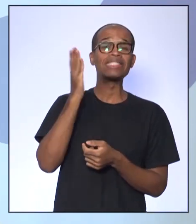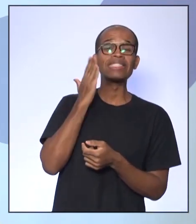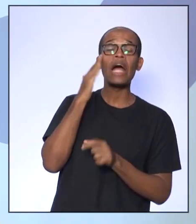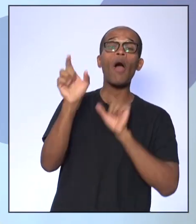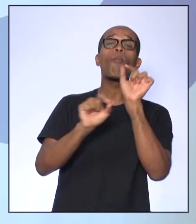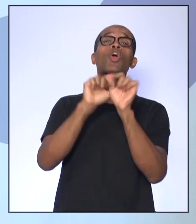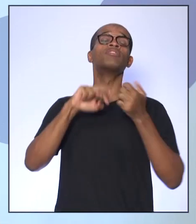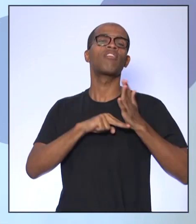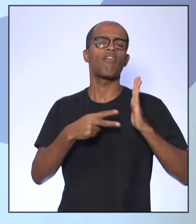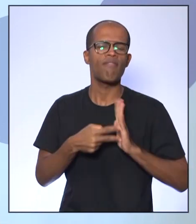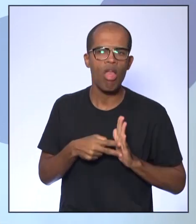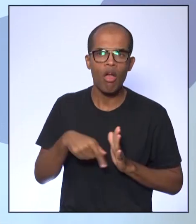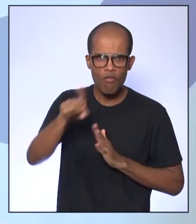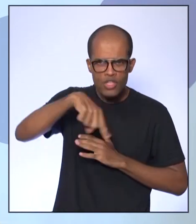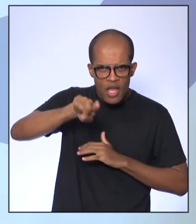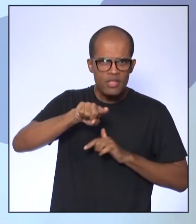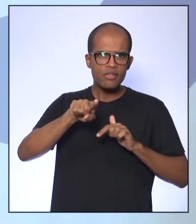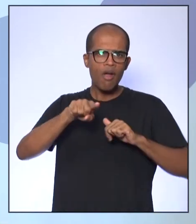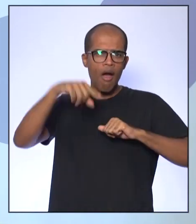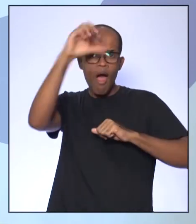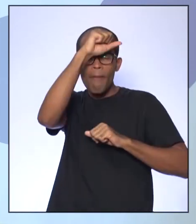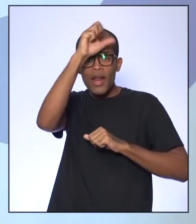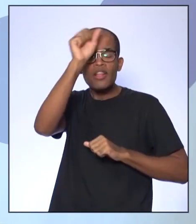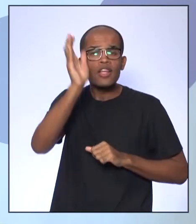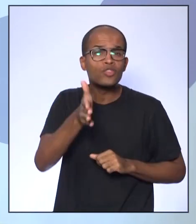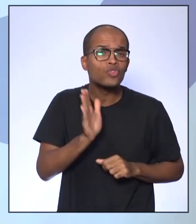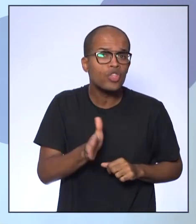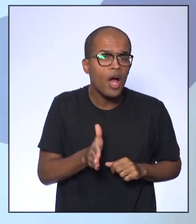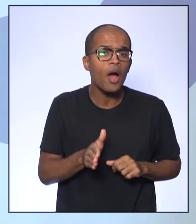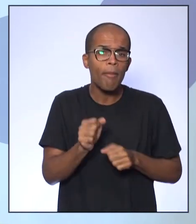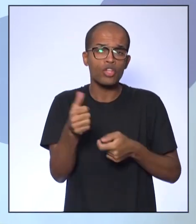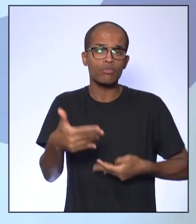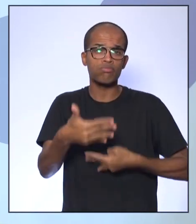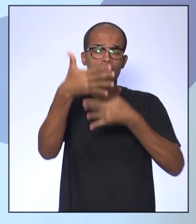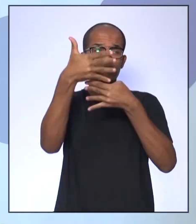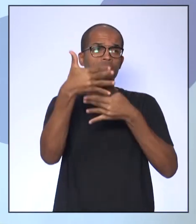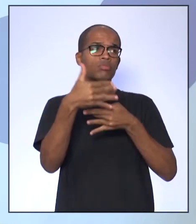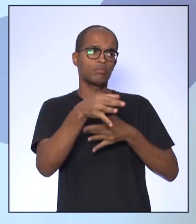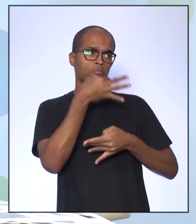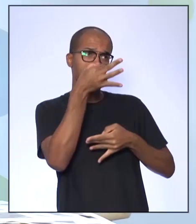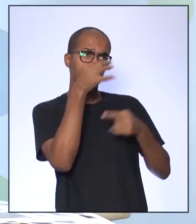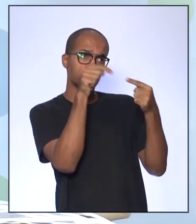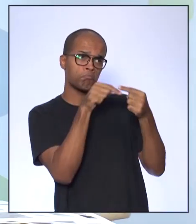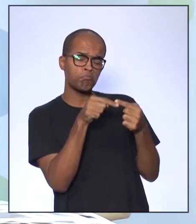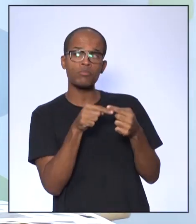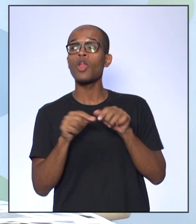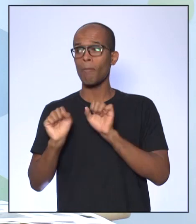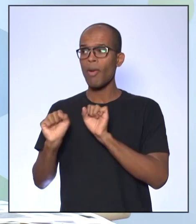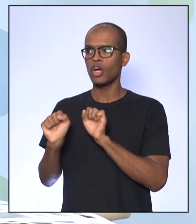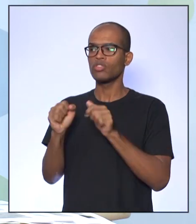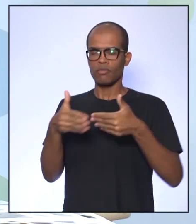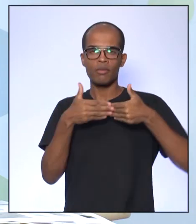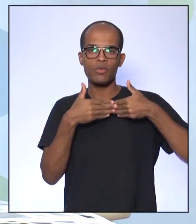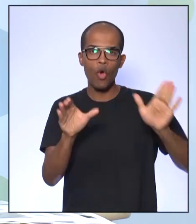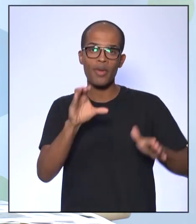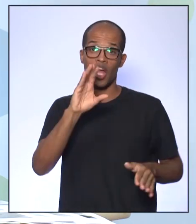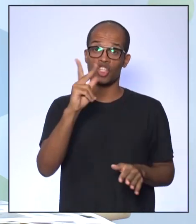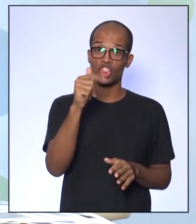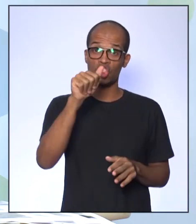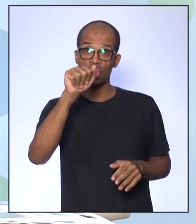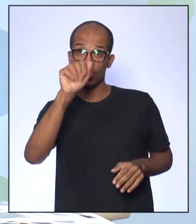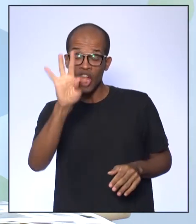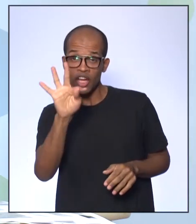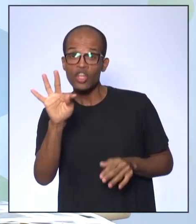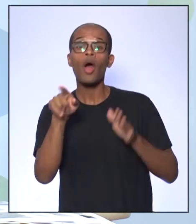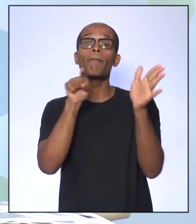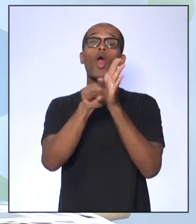crônica, se eles estão trabalhando com isso já, de repente. O que que você Então, acha, professor pode Mauro? ser. Então, vamos abrir o chat e